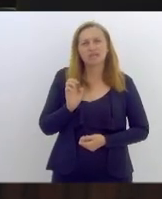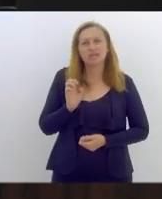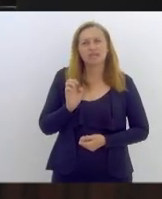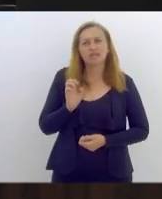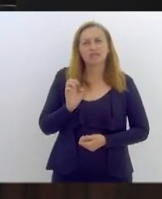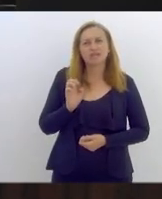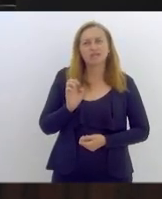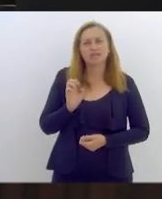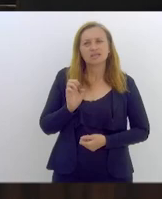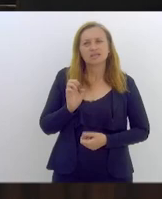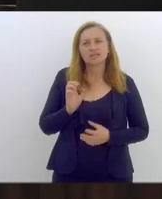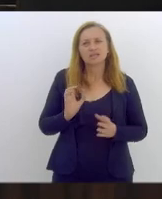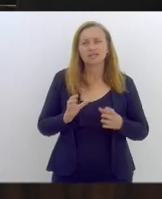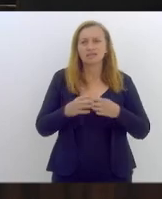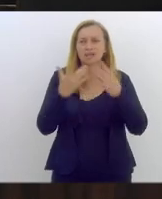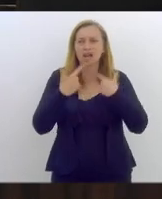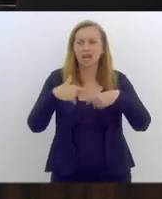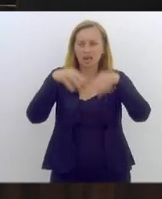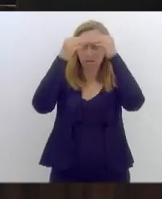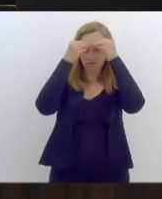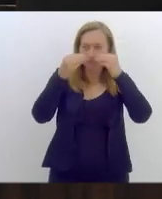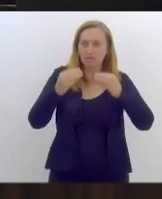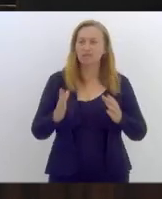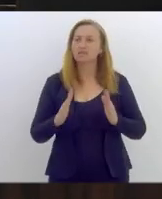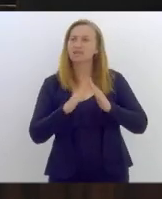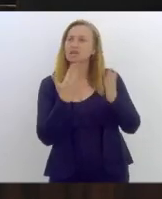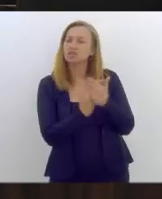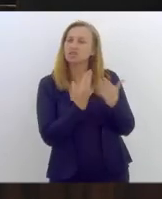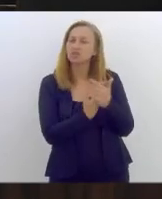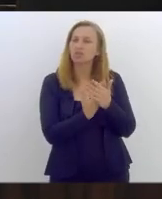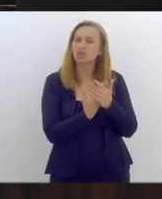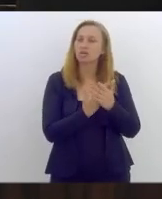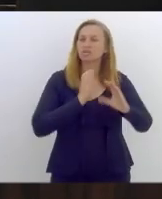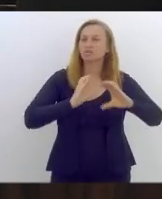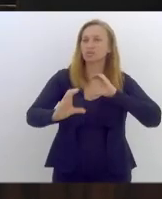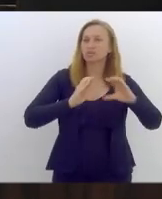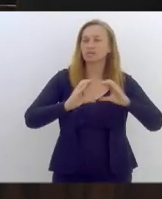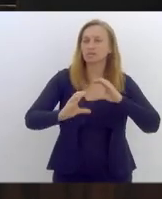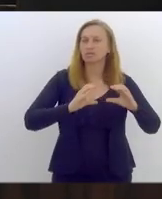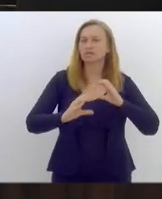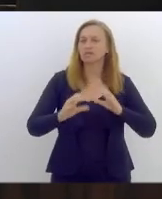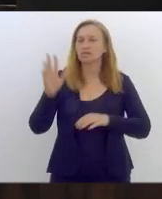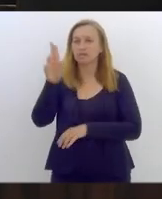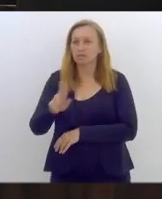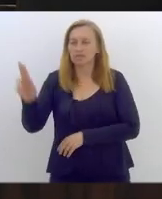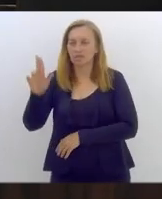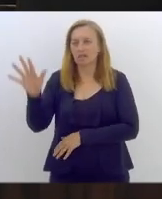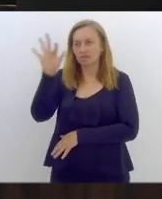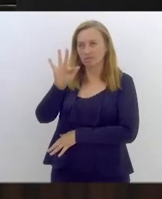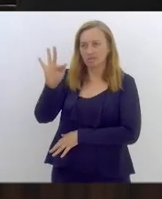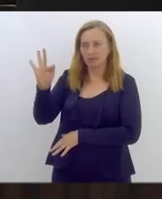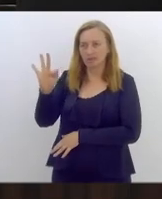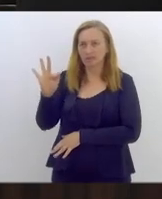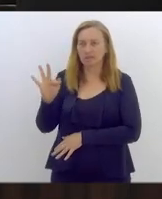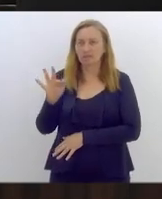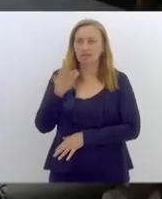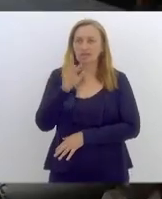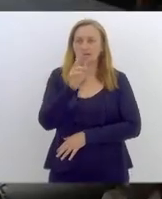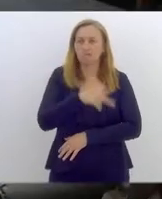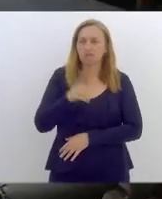Departamento de Expressões e Linguagem da Escola de Comunicação da Universidade Federal do Rio de Janeiro, professora doutora Raquel